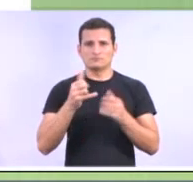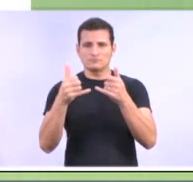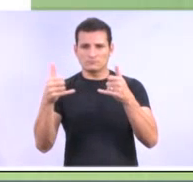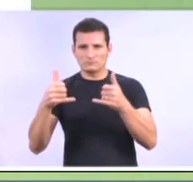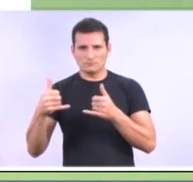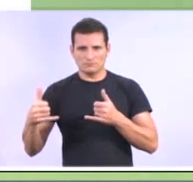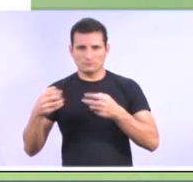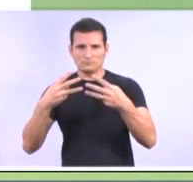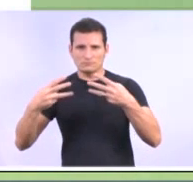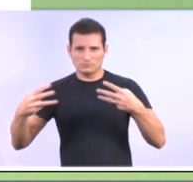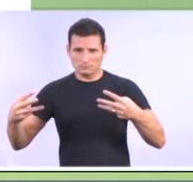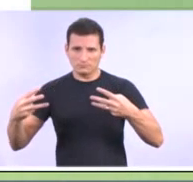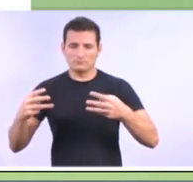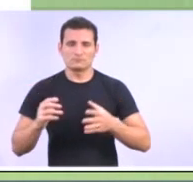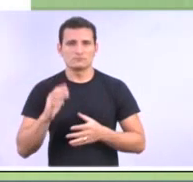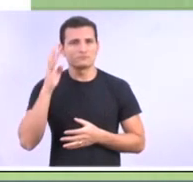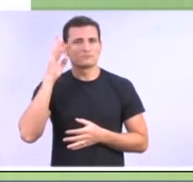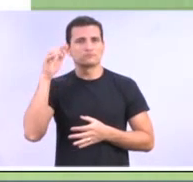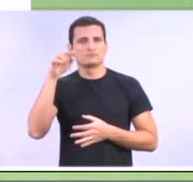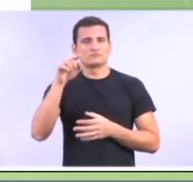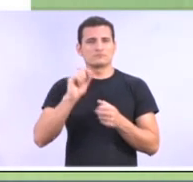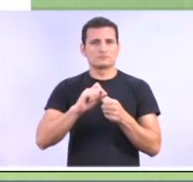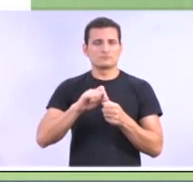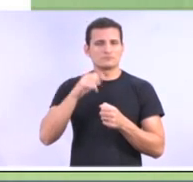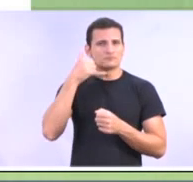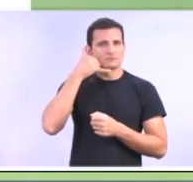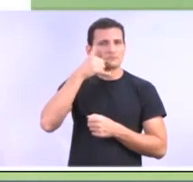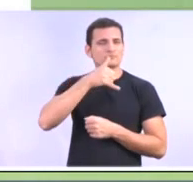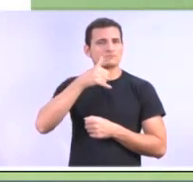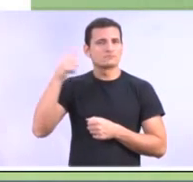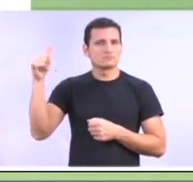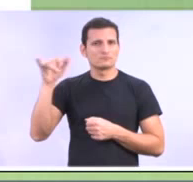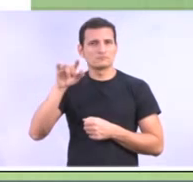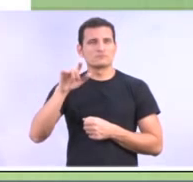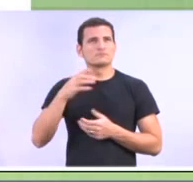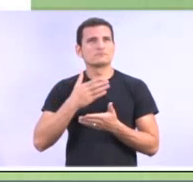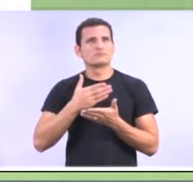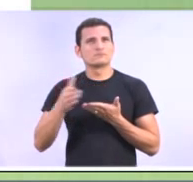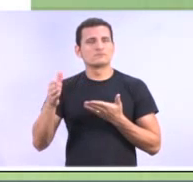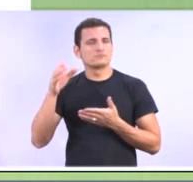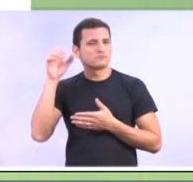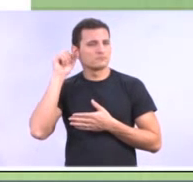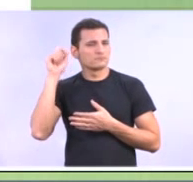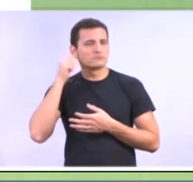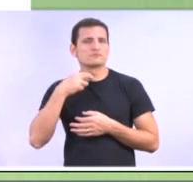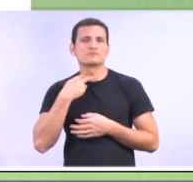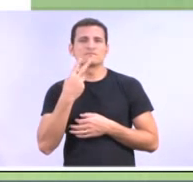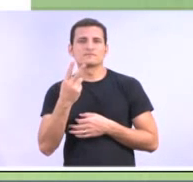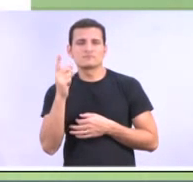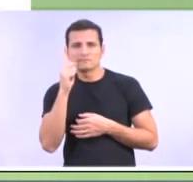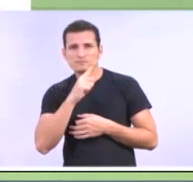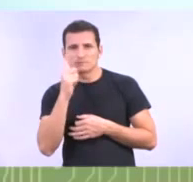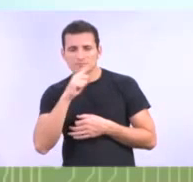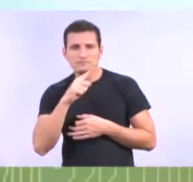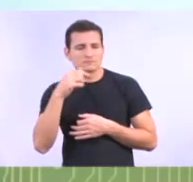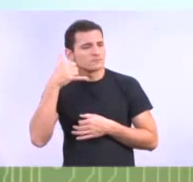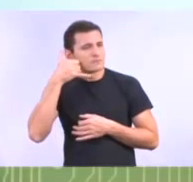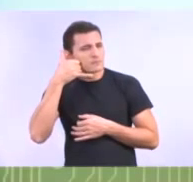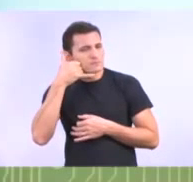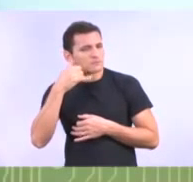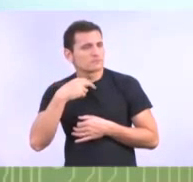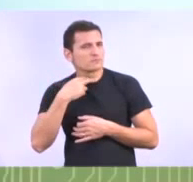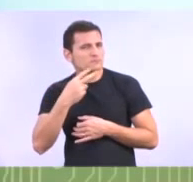IP. Imaginem vocês fazendo uma ligação e aí vocês começam a ouvir a voz picotada, ou então começa a ficar uma